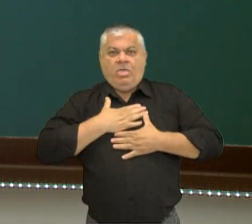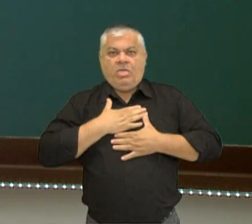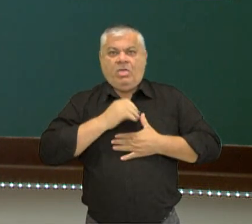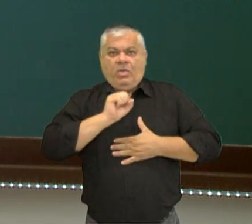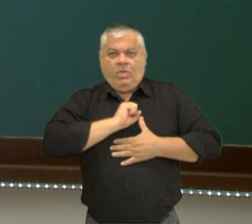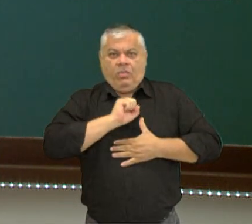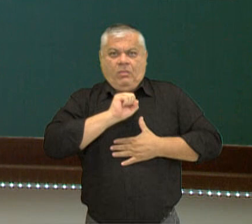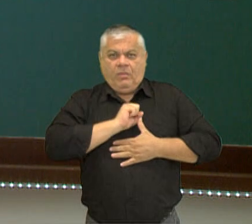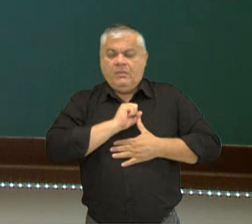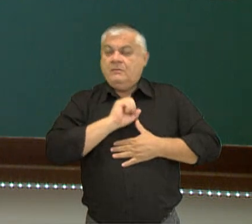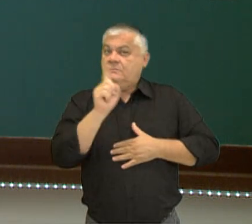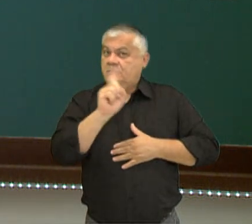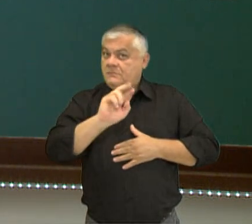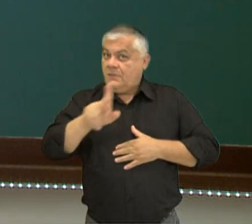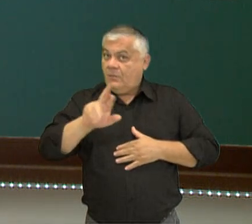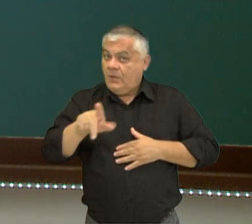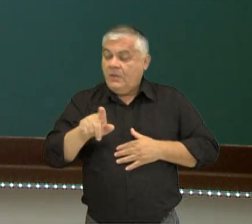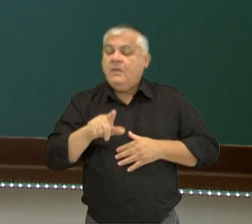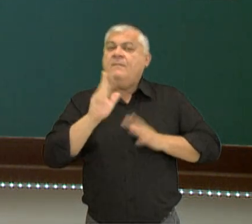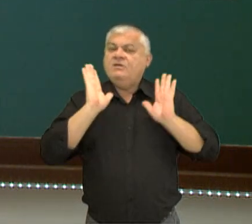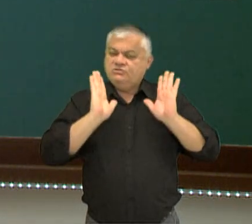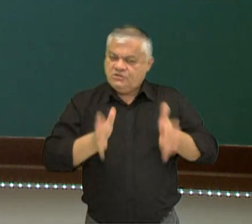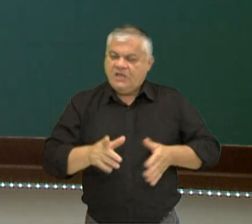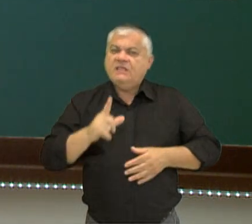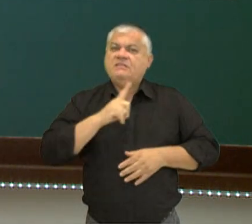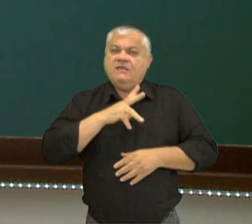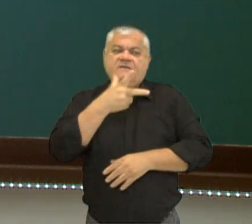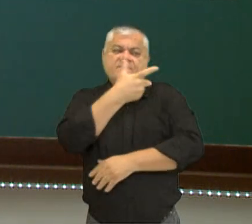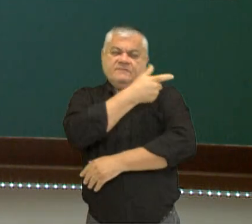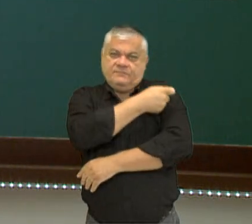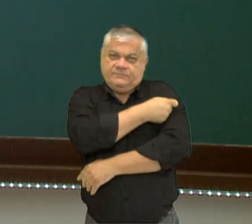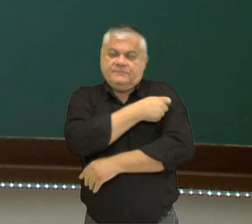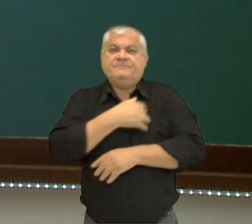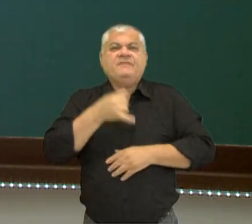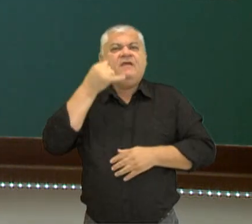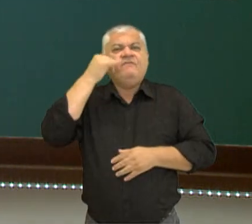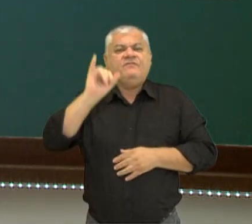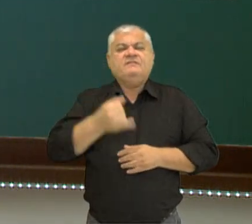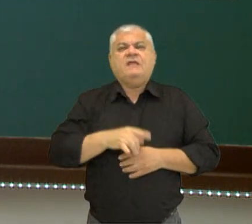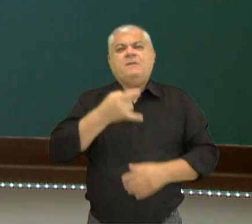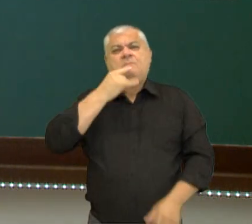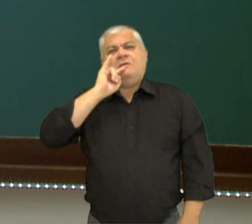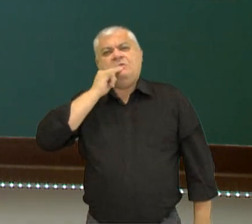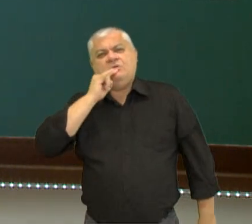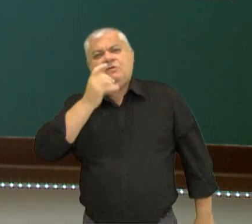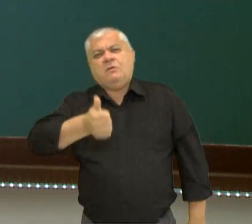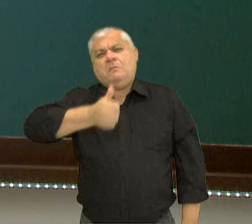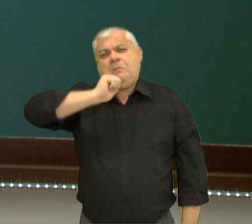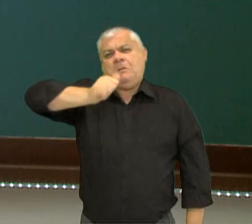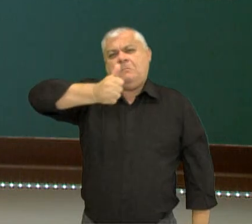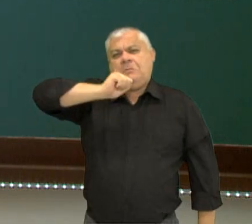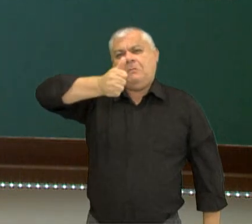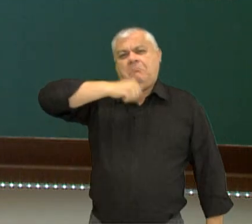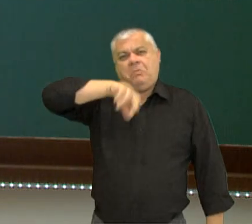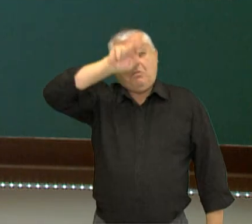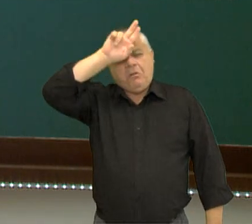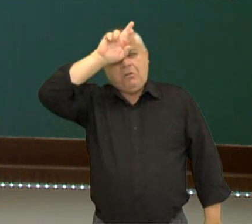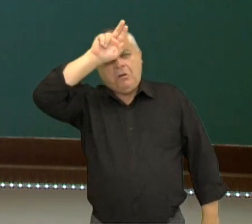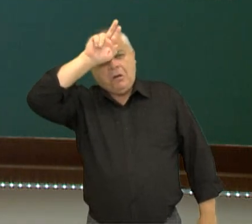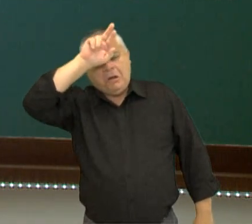para alguns tipos já existe a vacinação. Evitar o consumo de álcool, de substâncias tóxicas